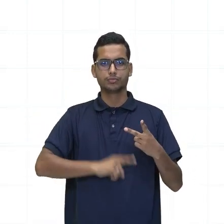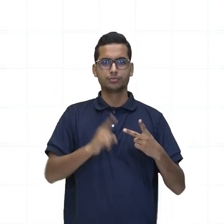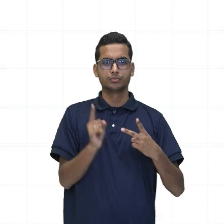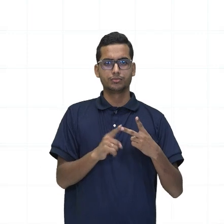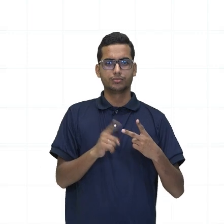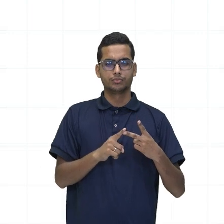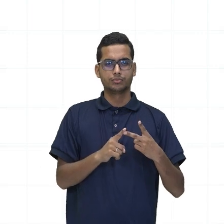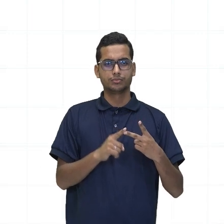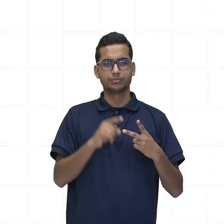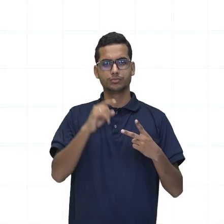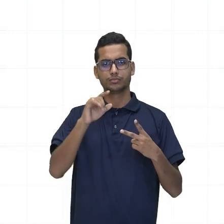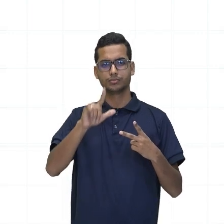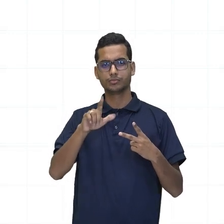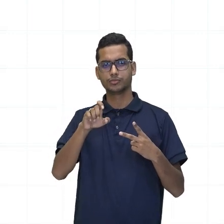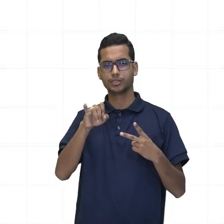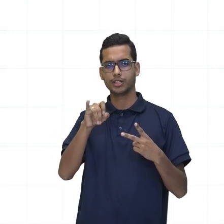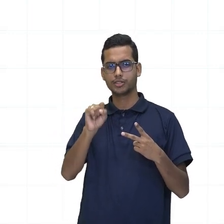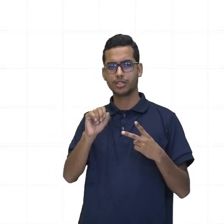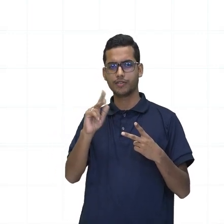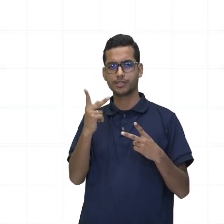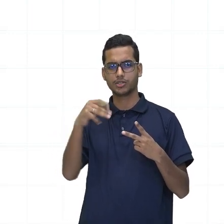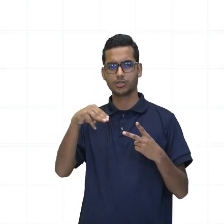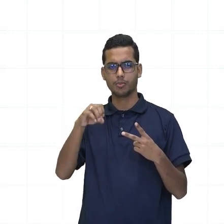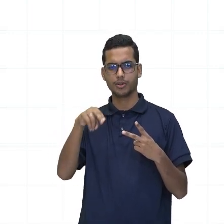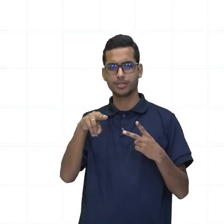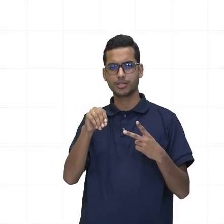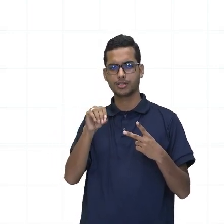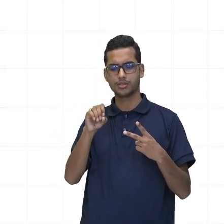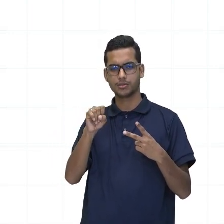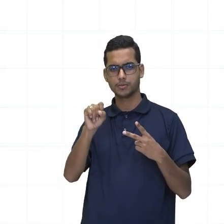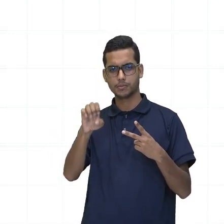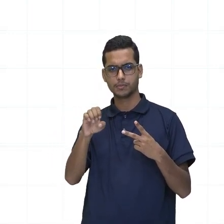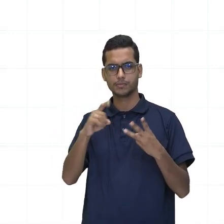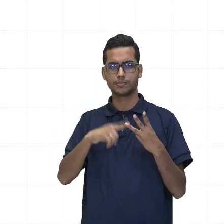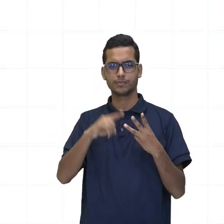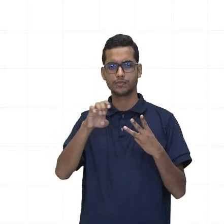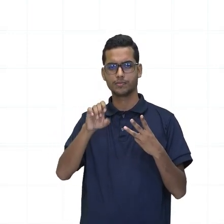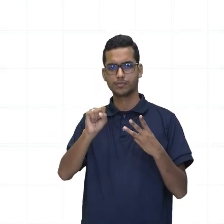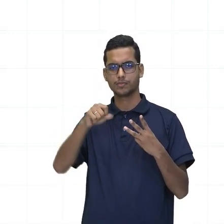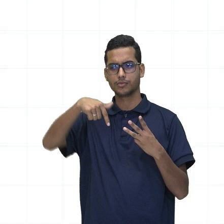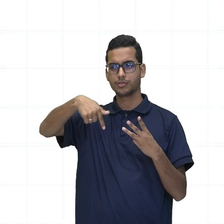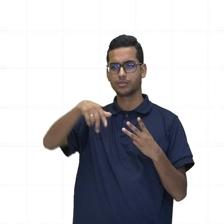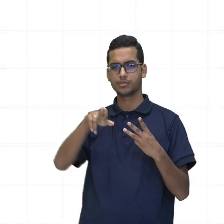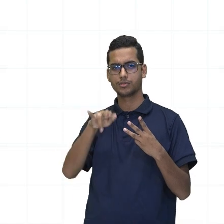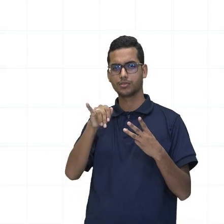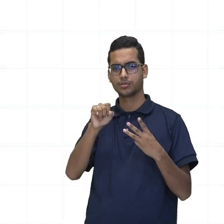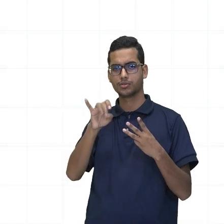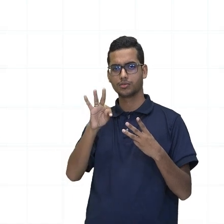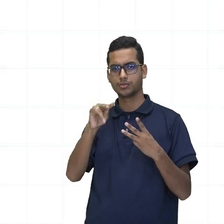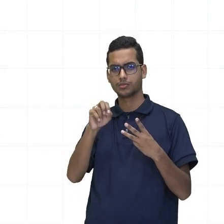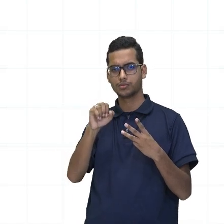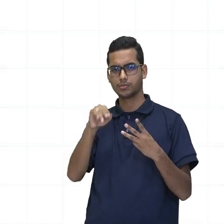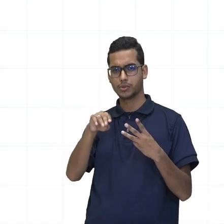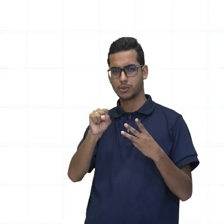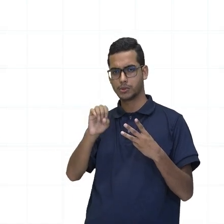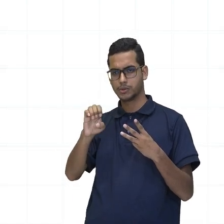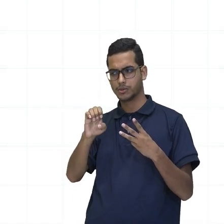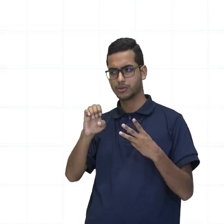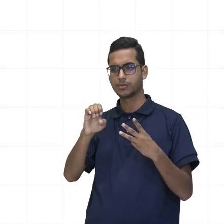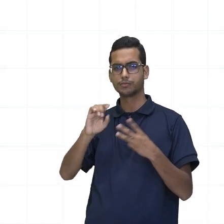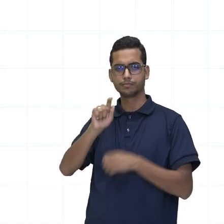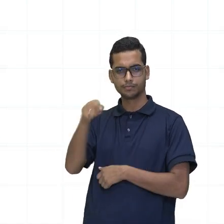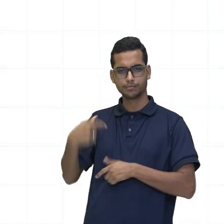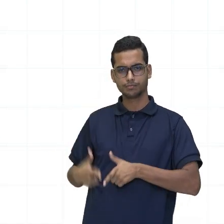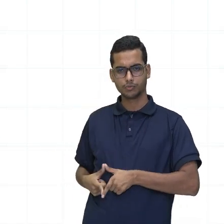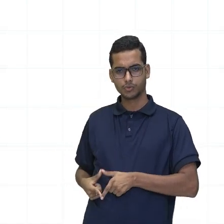esquistossomose, afetam centenas de milhões de pessoas no mundo. Então, são doenças também que são bastante conhecidas e